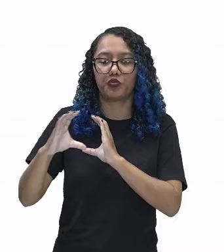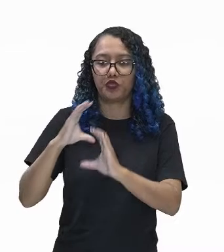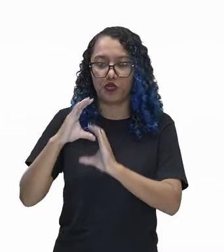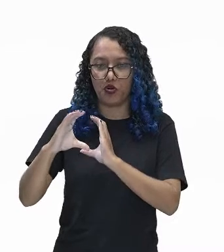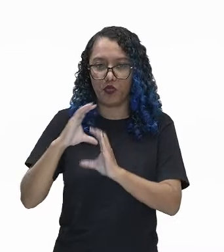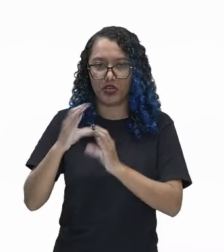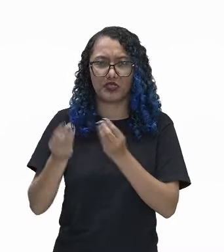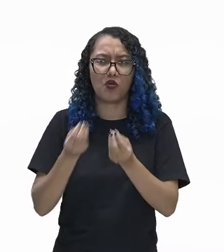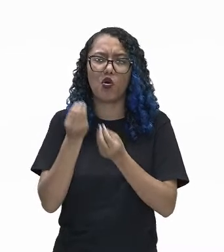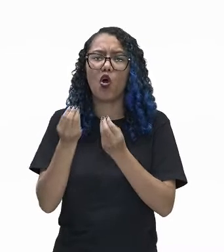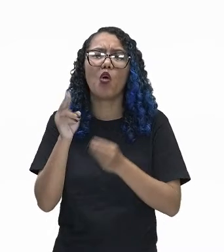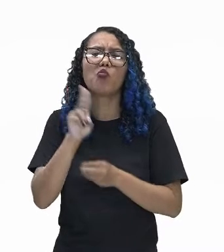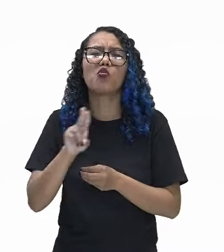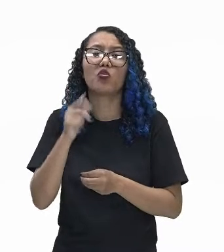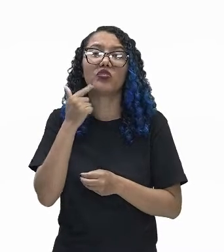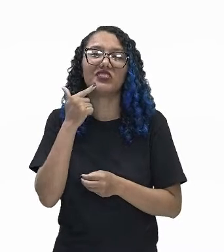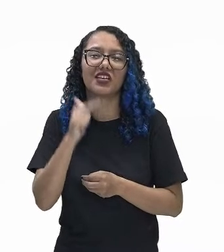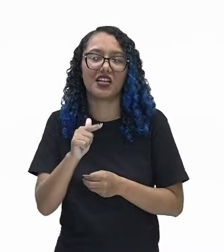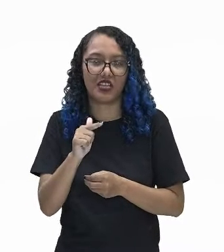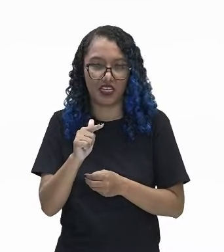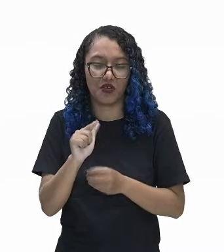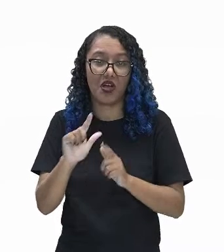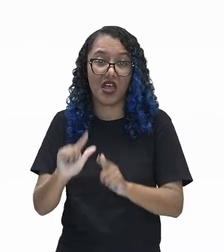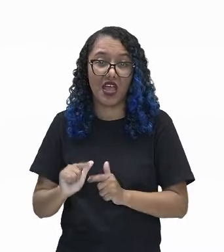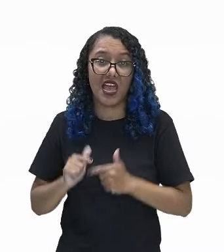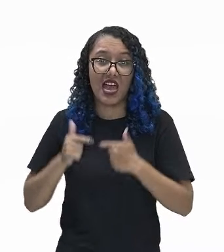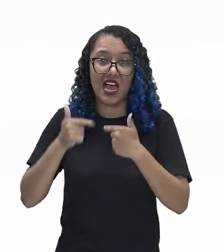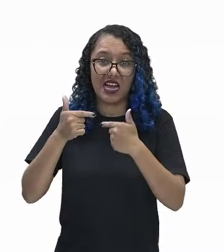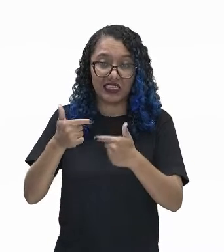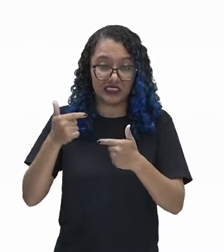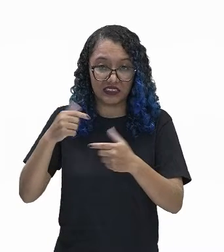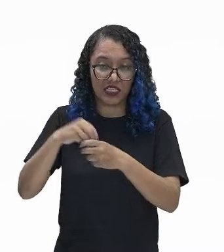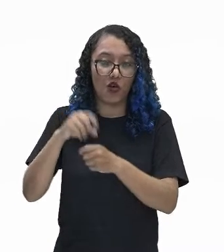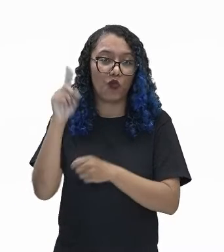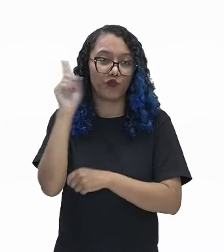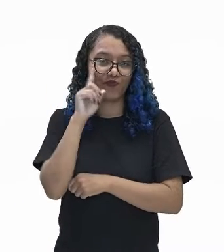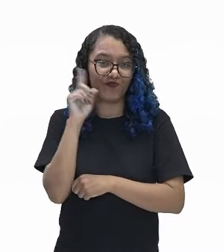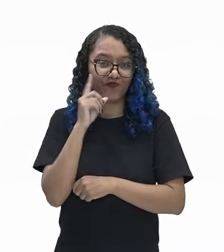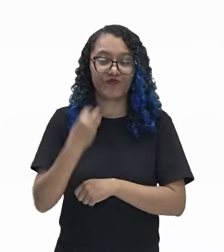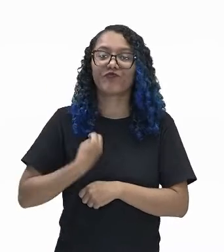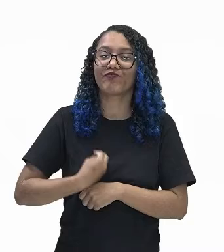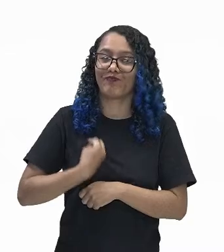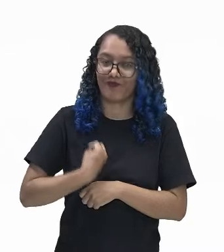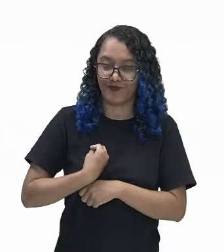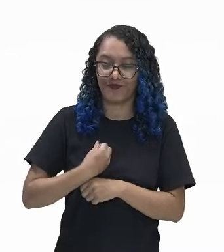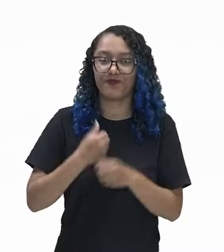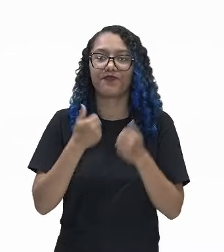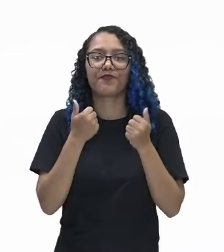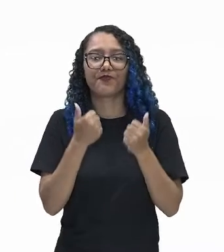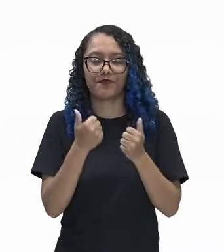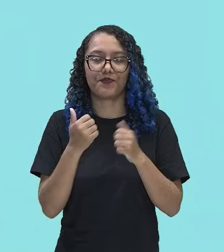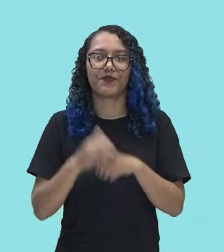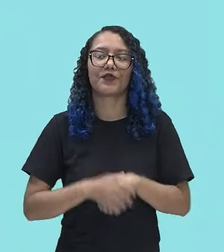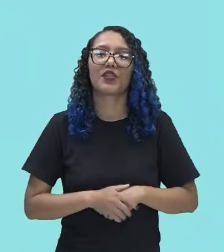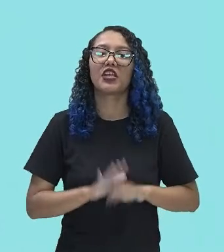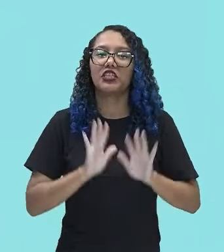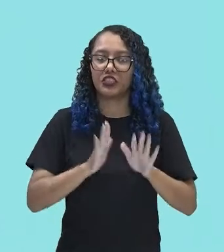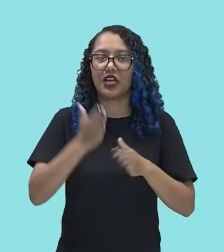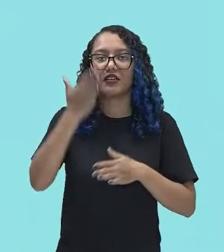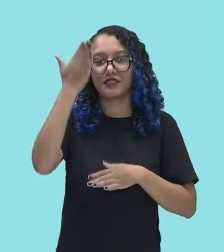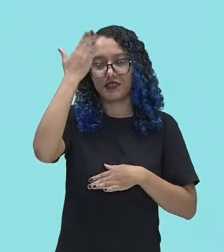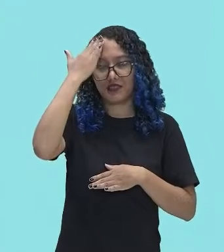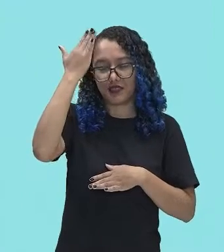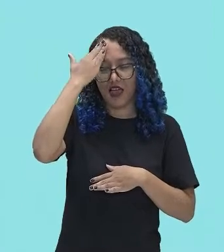a língua, né? Na ação mesmo, no nosso dia a dia. Certo? Então, agora que a gente já sabe aí